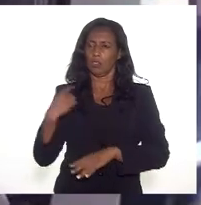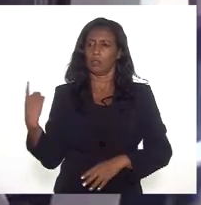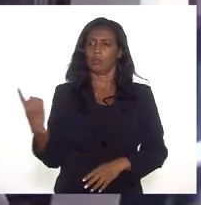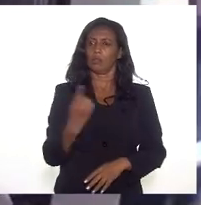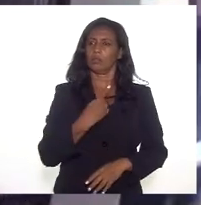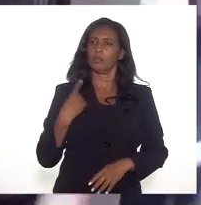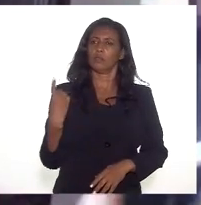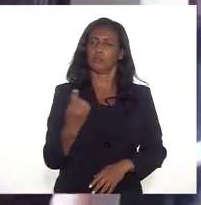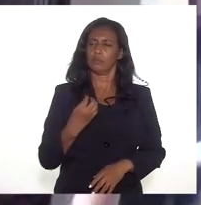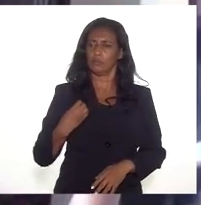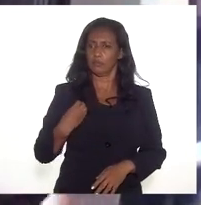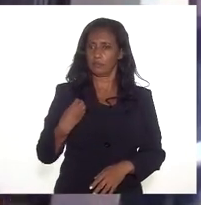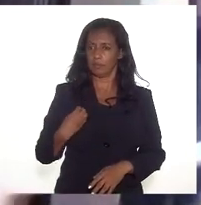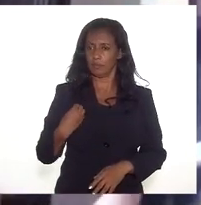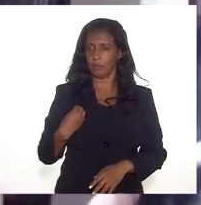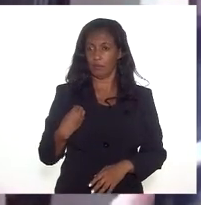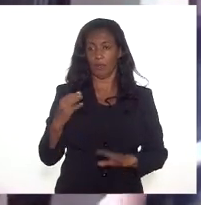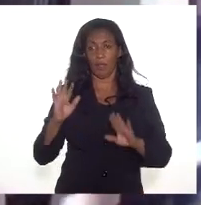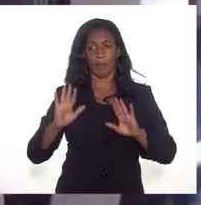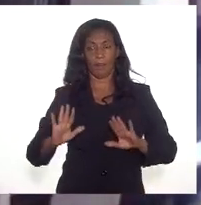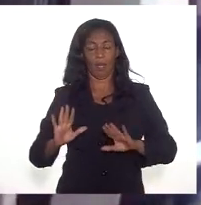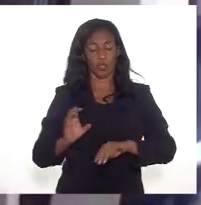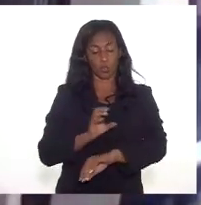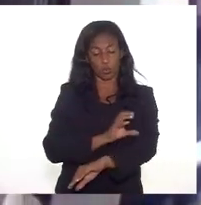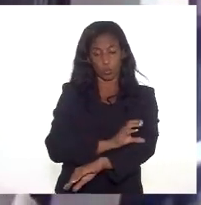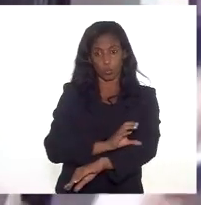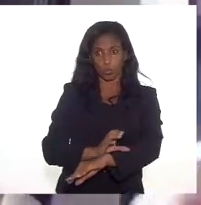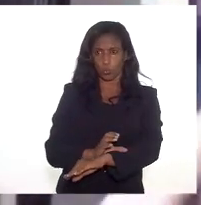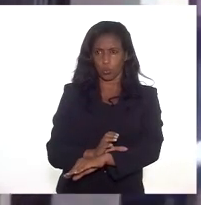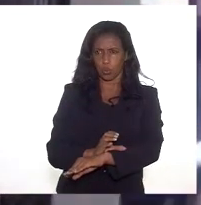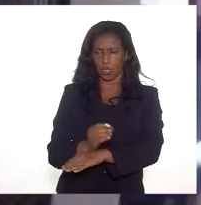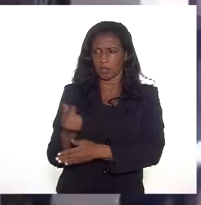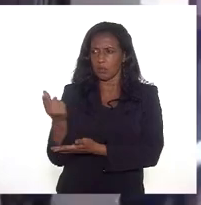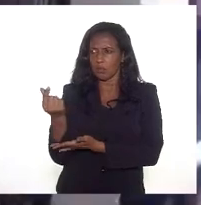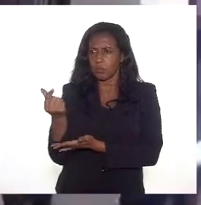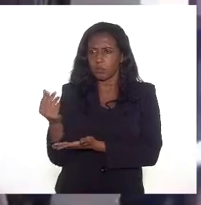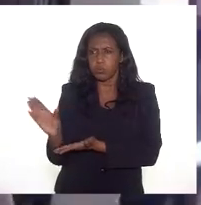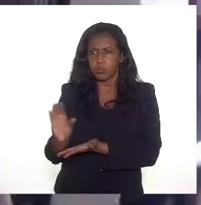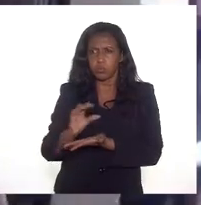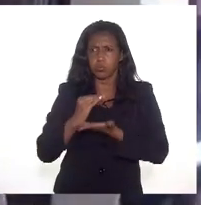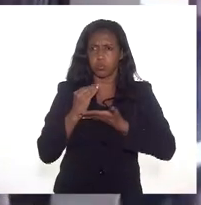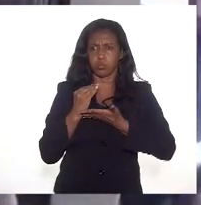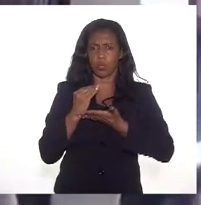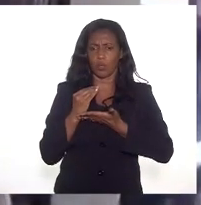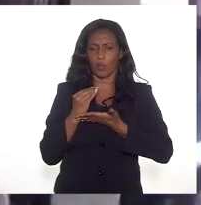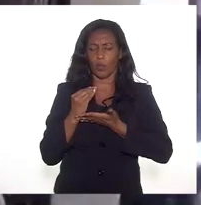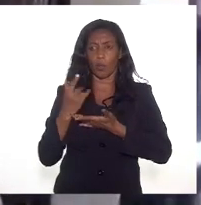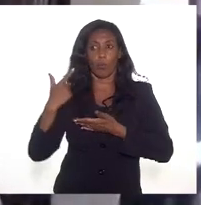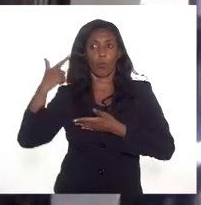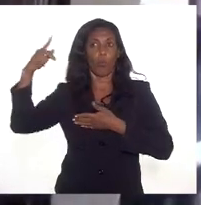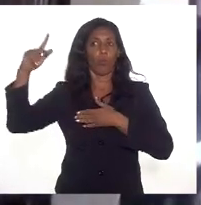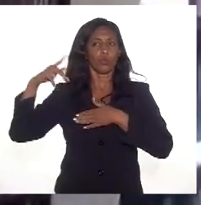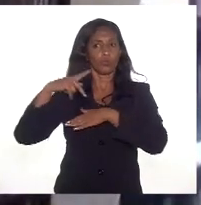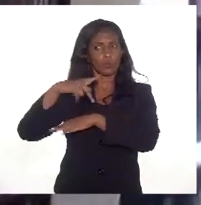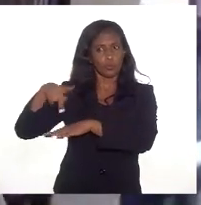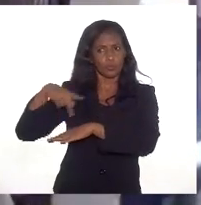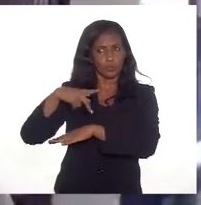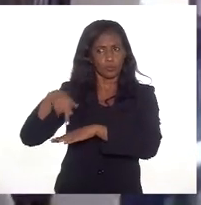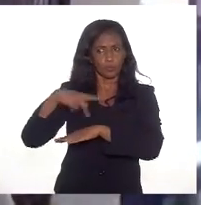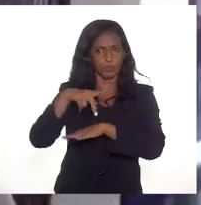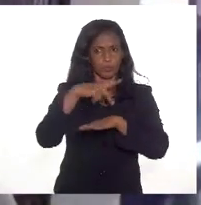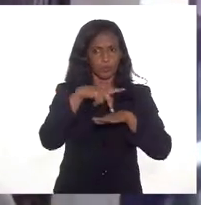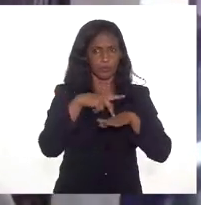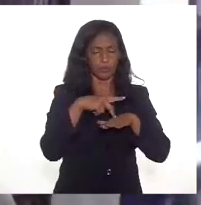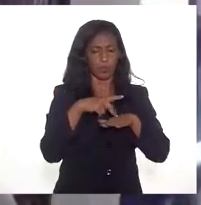vidas. Mas cultura sem recursos aportados, como outros países,